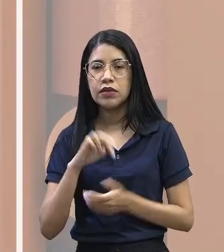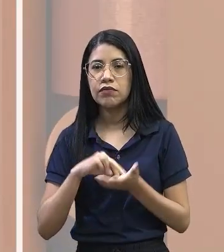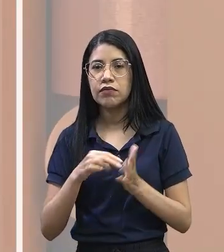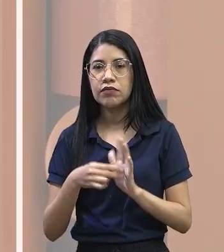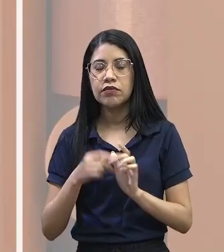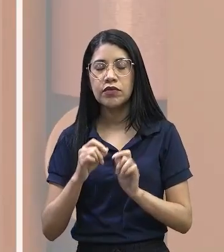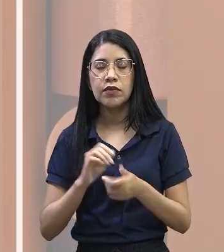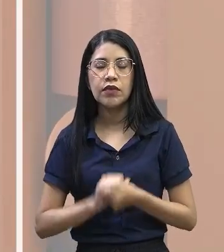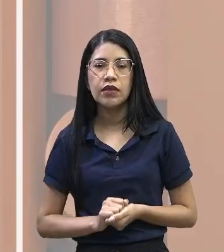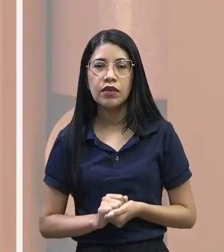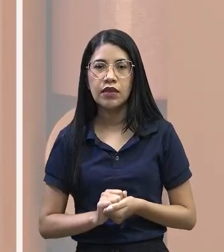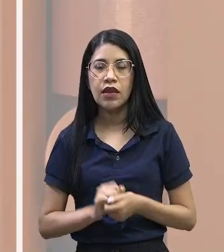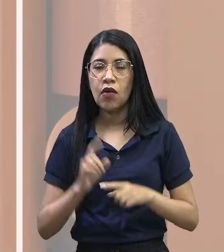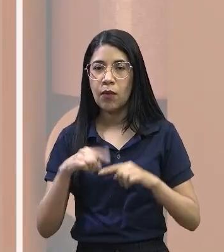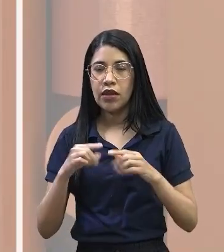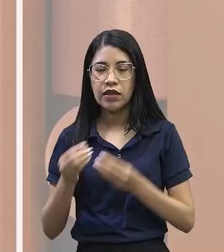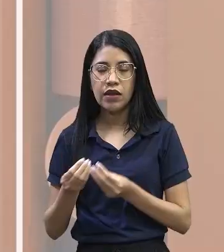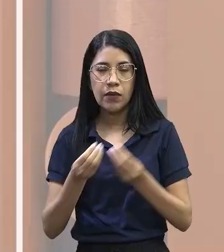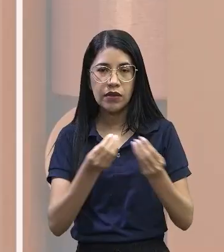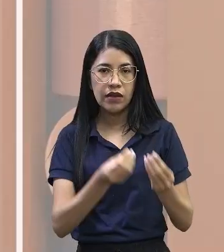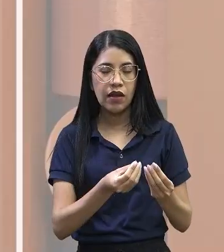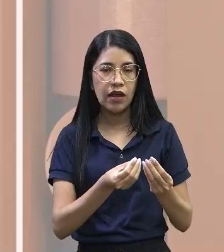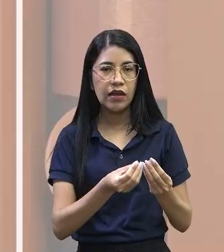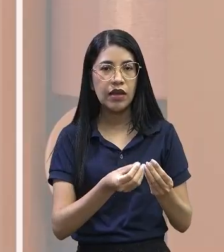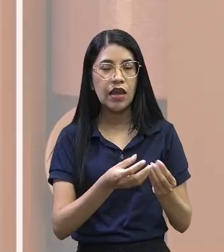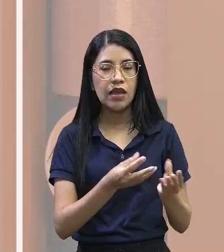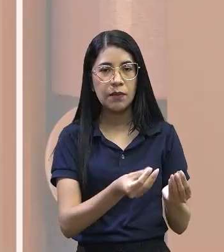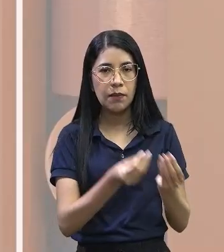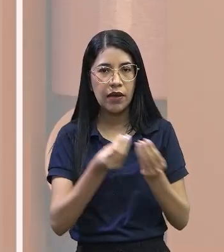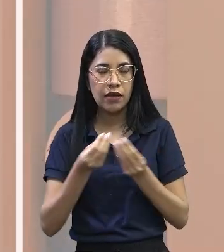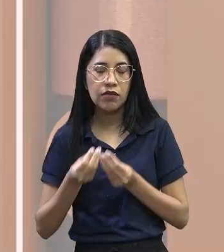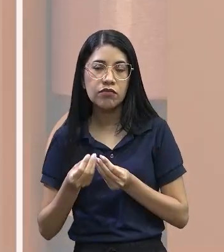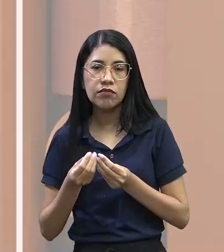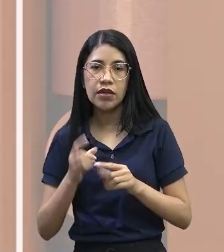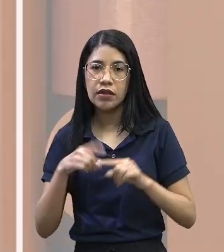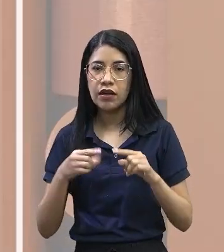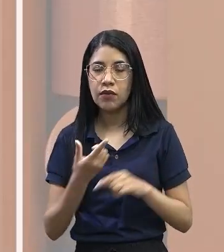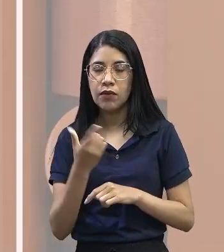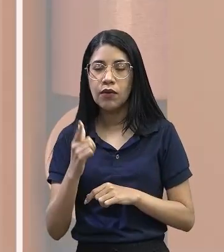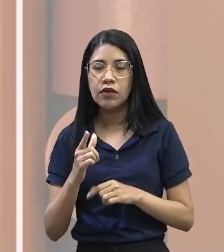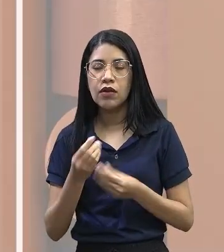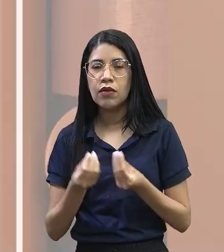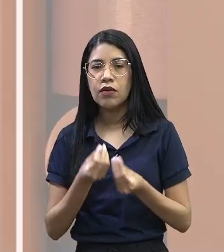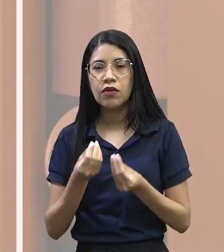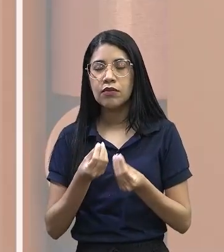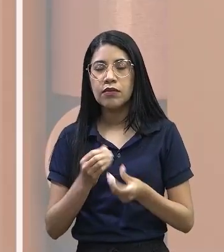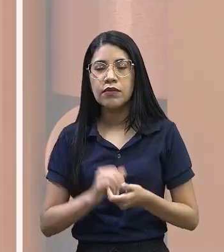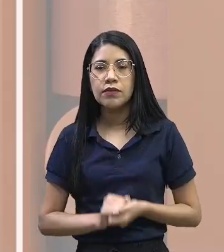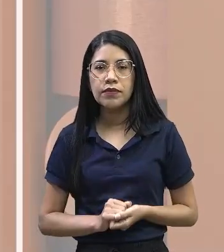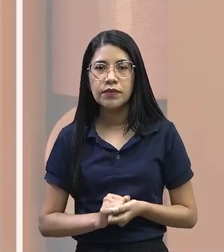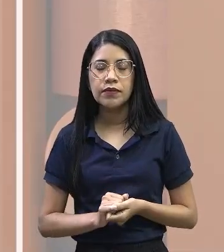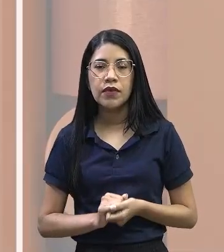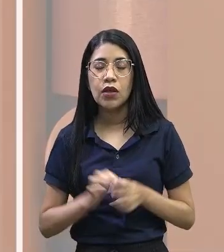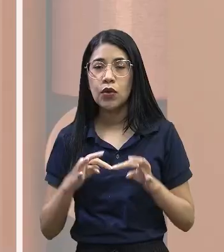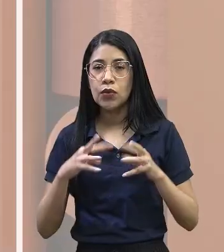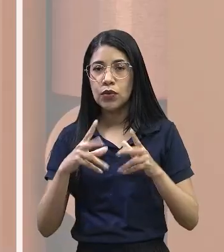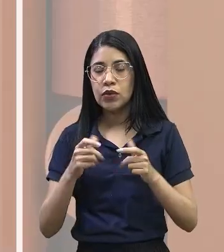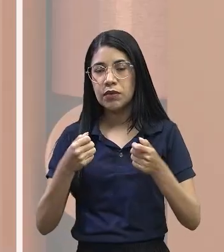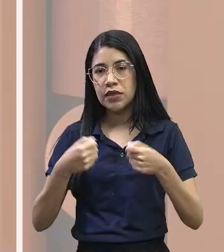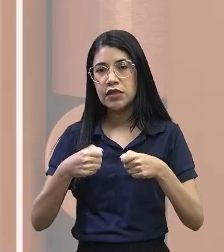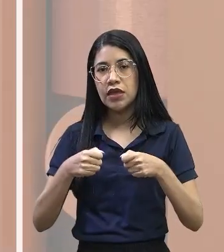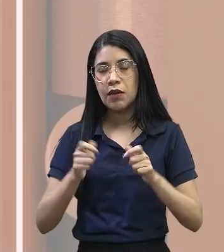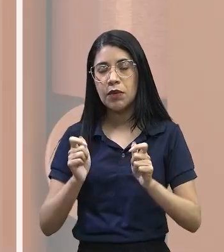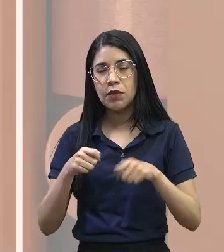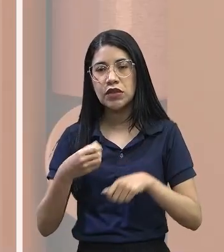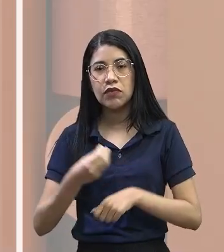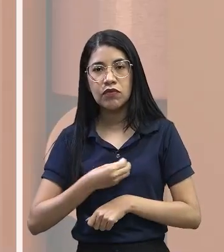entregar mercadoria em troca de outra mercadoria. E qual a mercadoria que ele pegava, professor? Tudo que ele precisava para